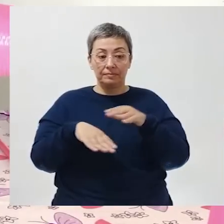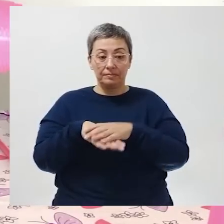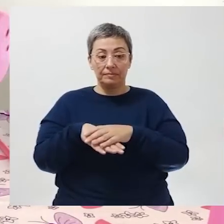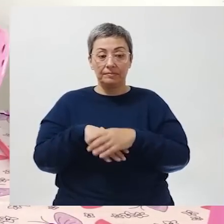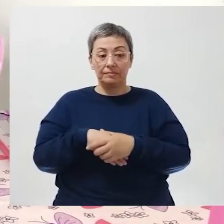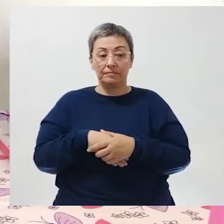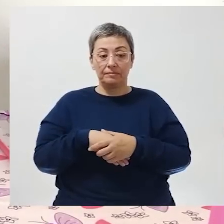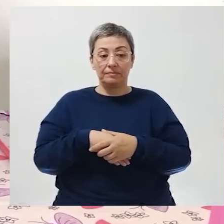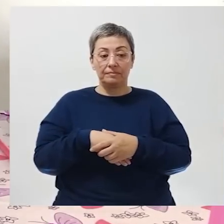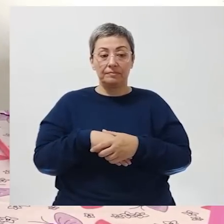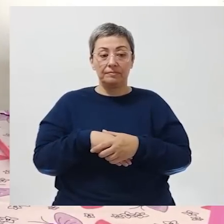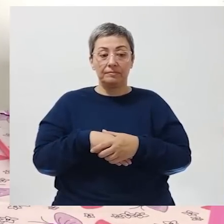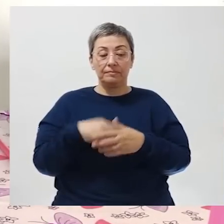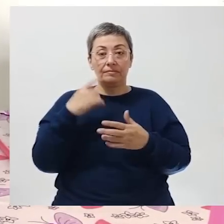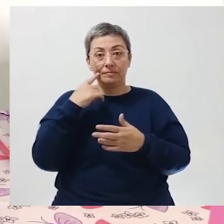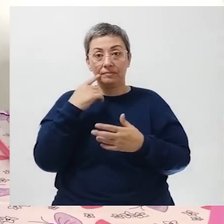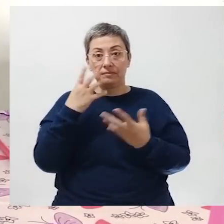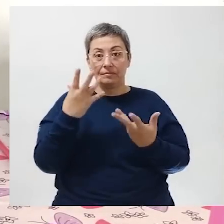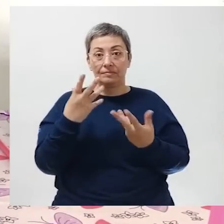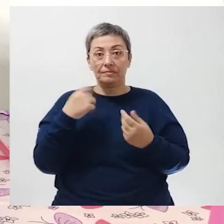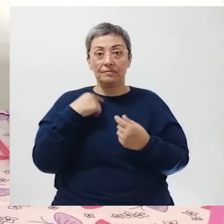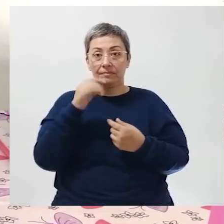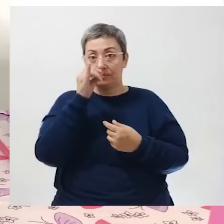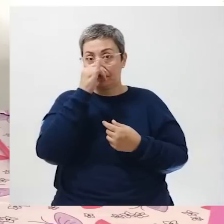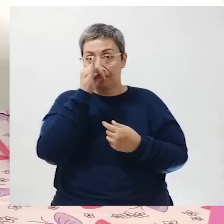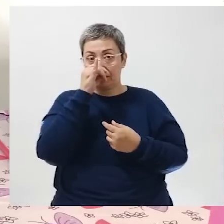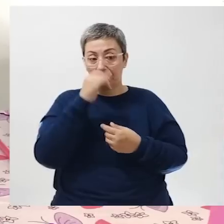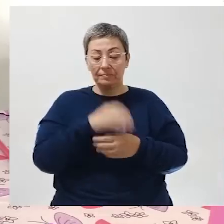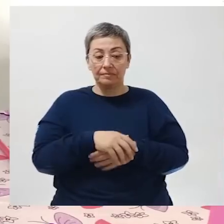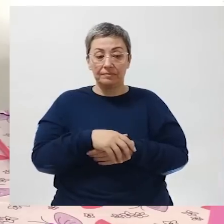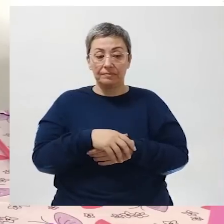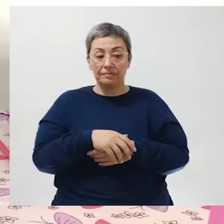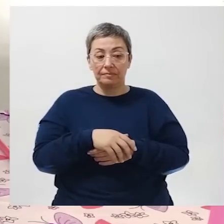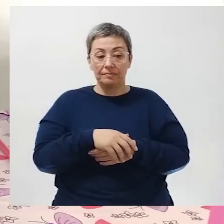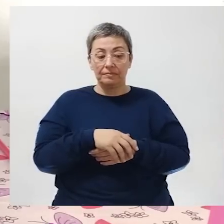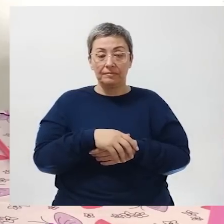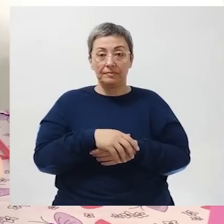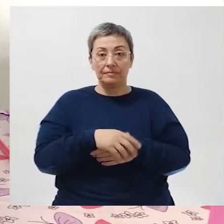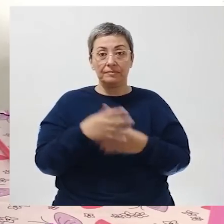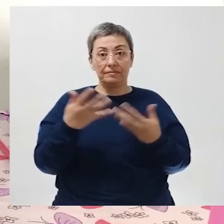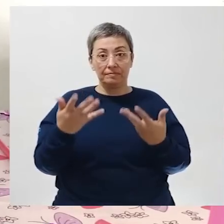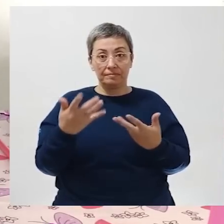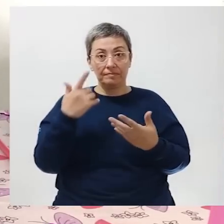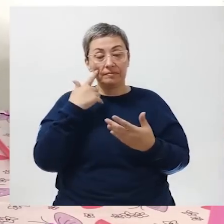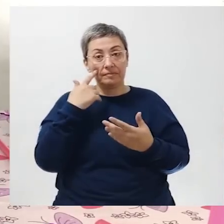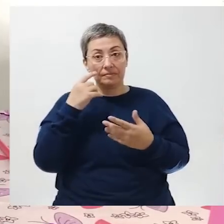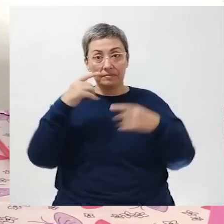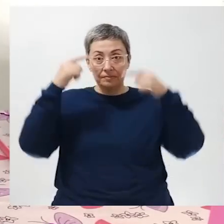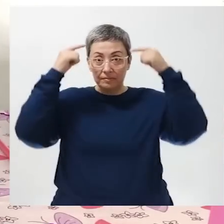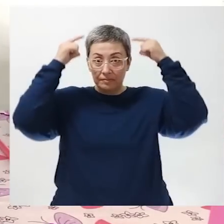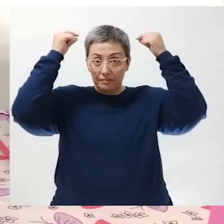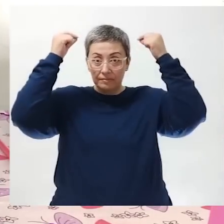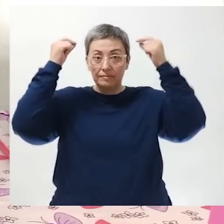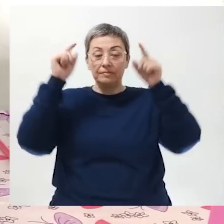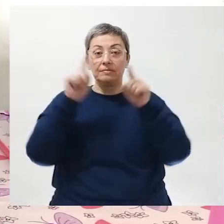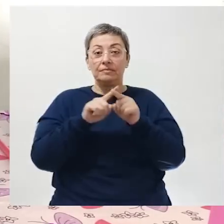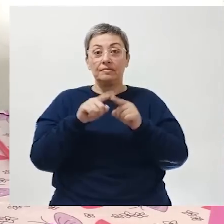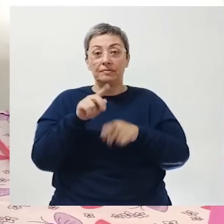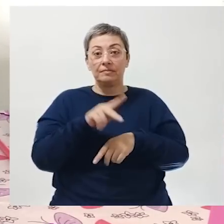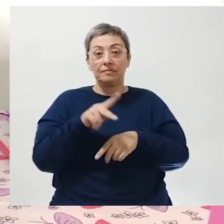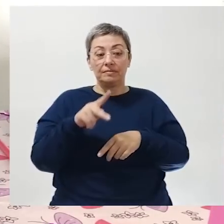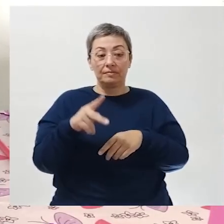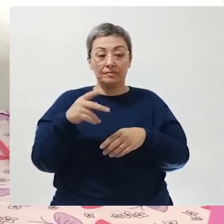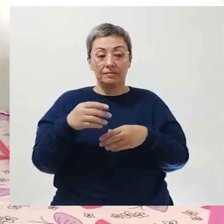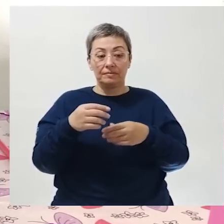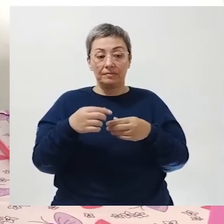dele. Olha como ficou o porquinho. Tá vendo? Na orelhinha do porquinho, a professora